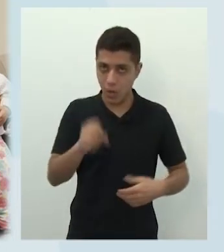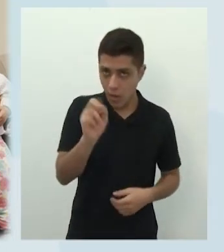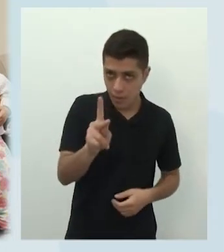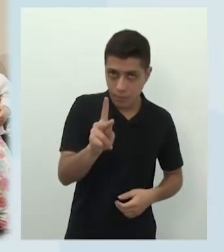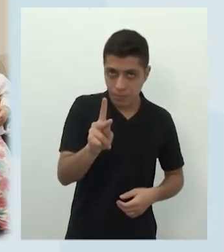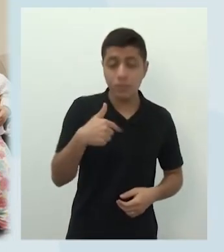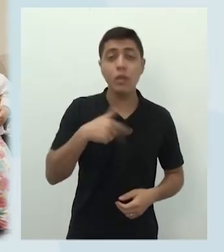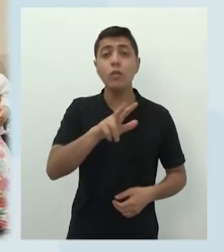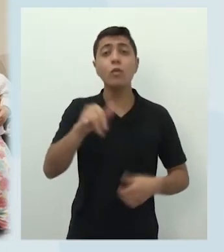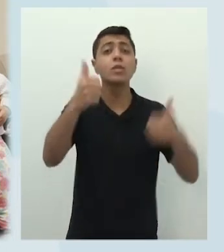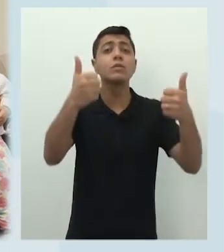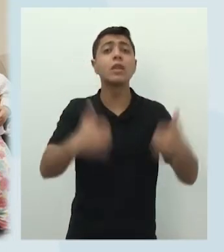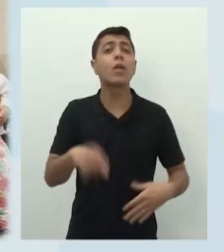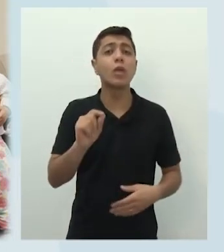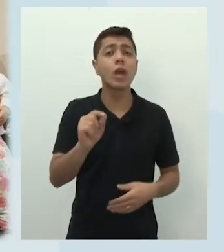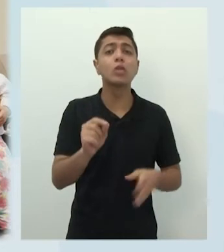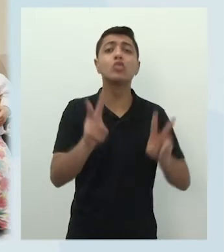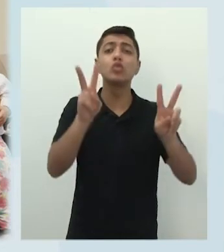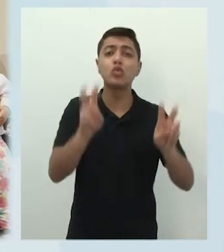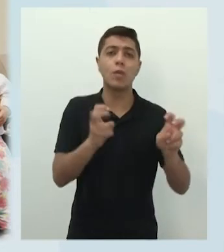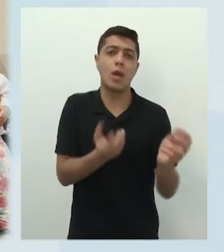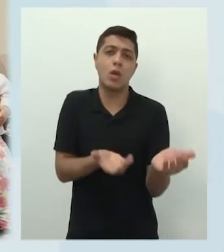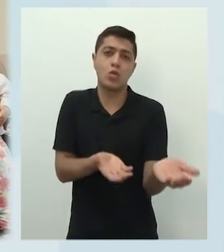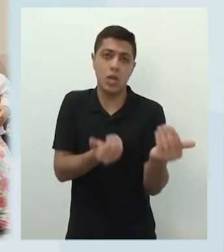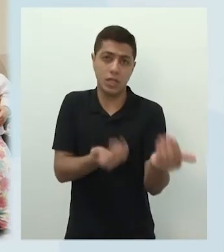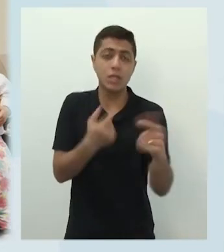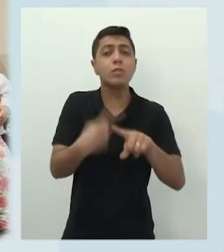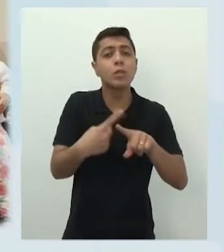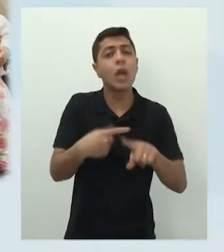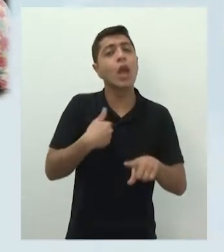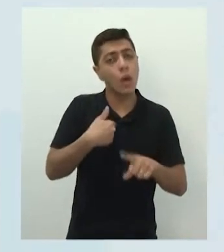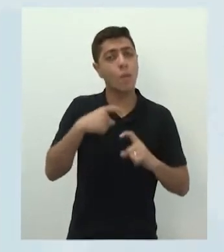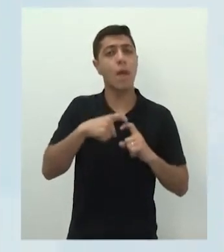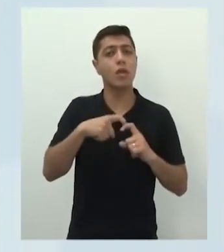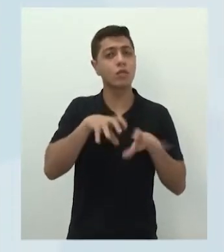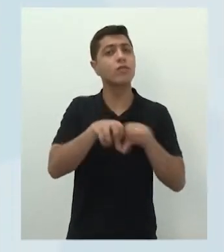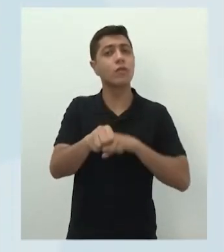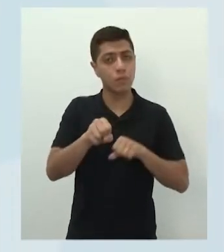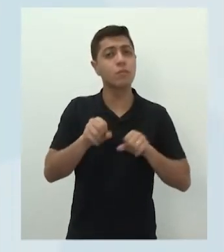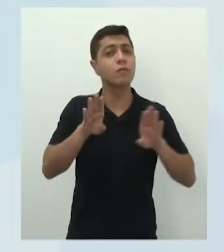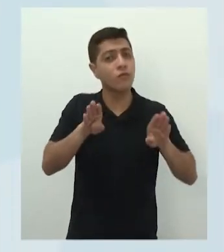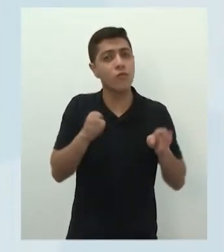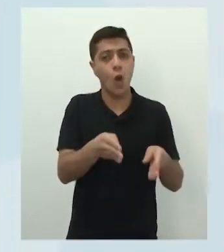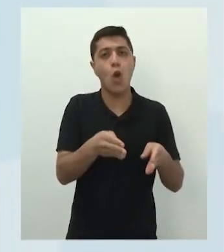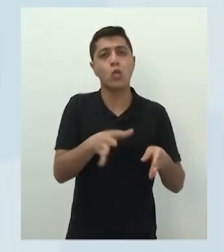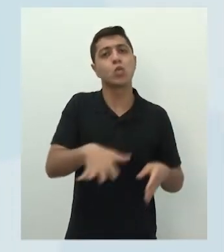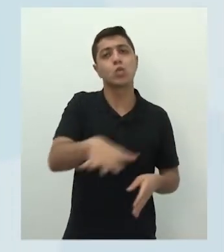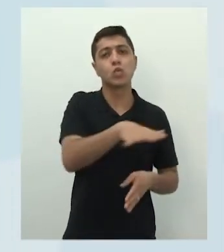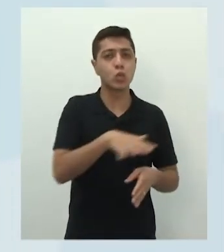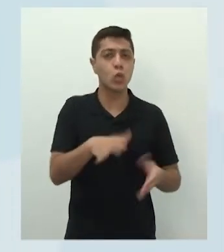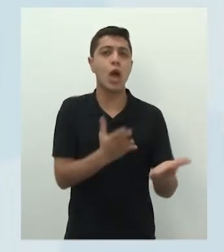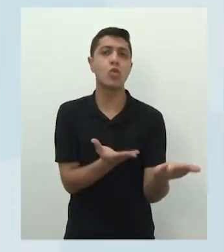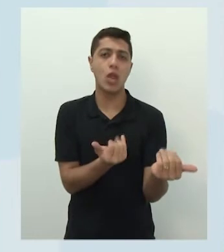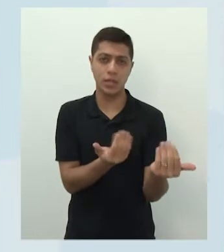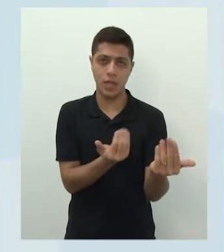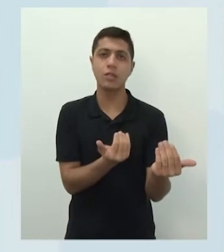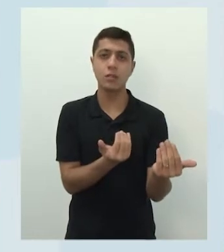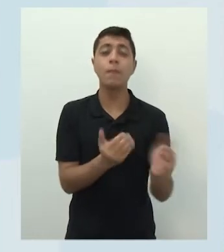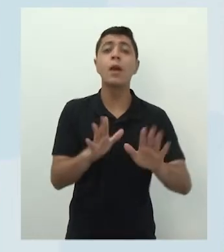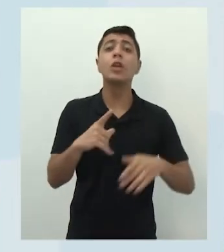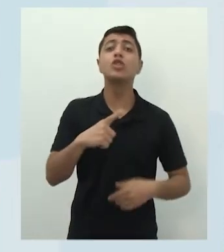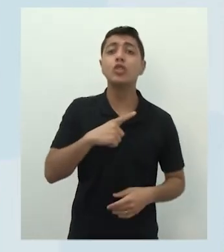sou um médico de adolescência. Existem algumas premissas muito óbvias que eu vou passar muito